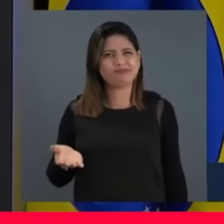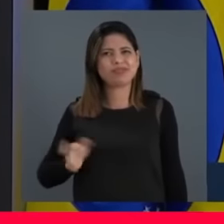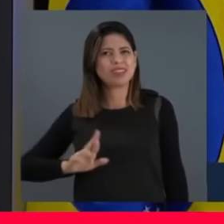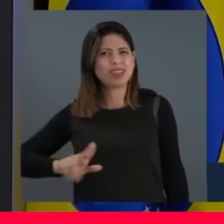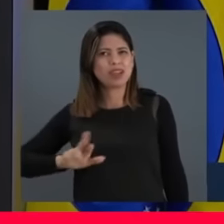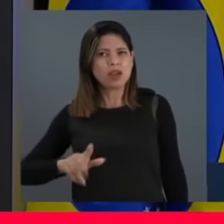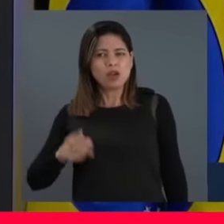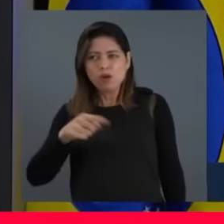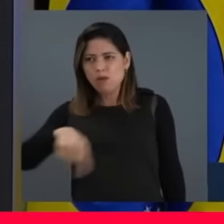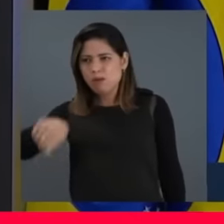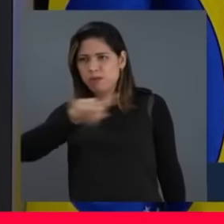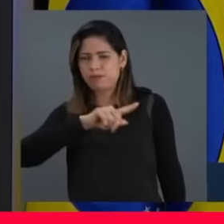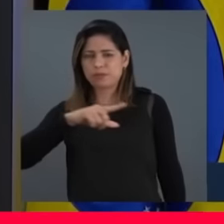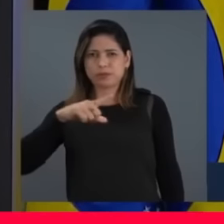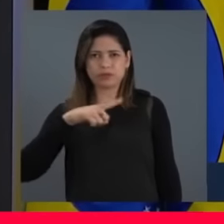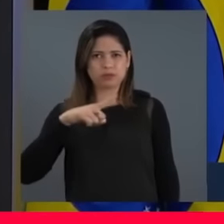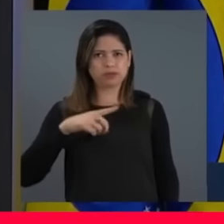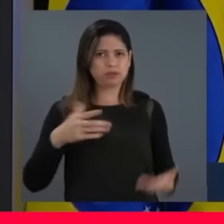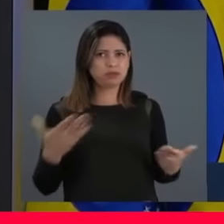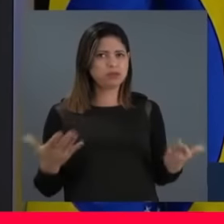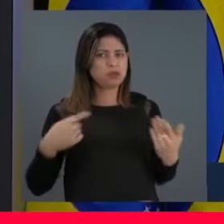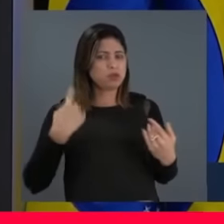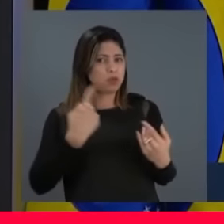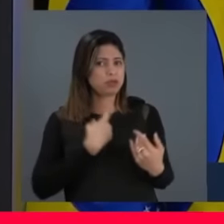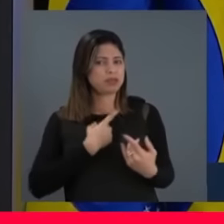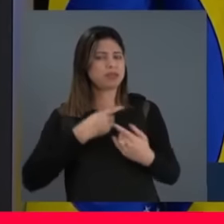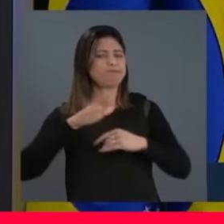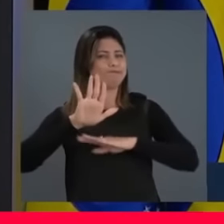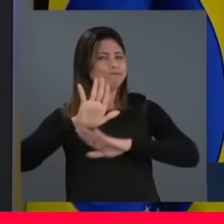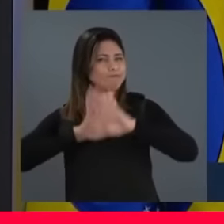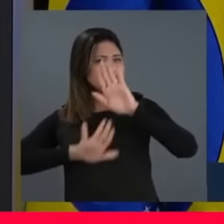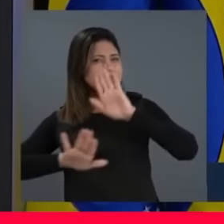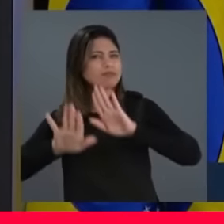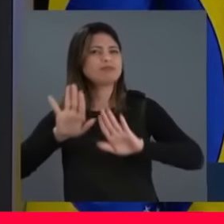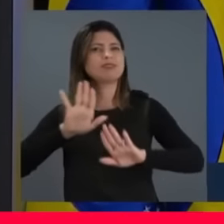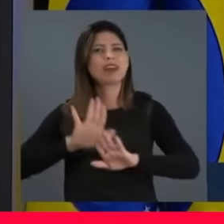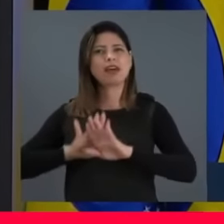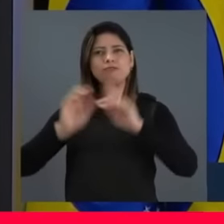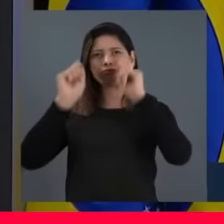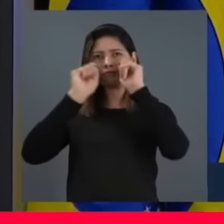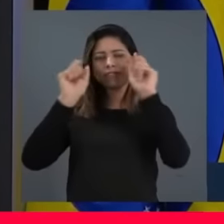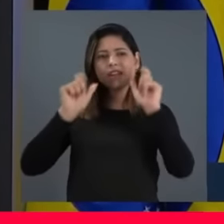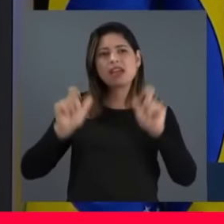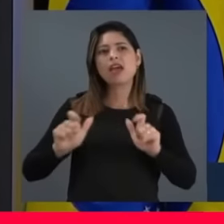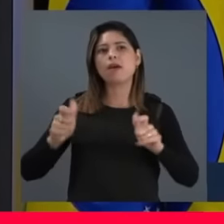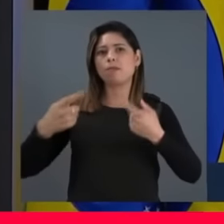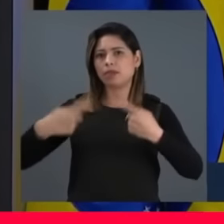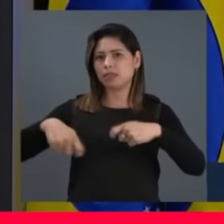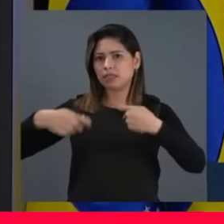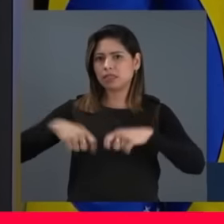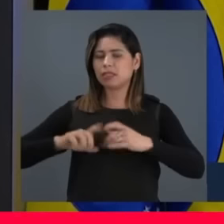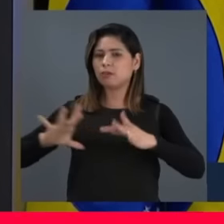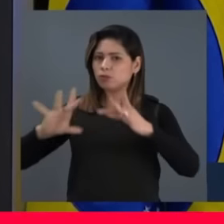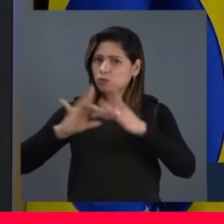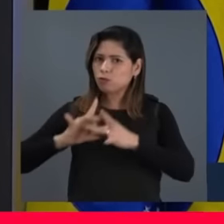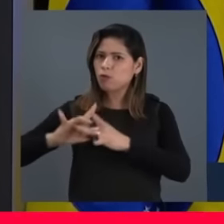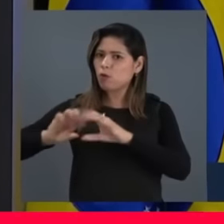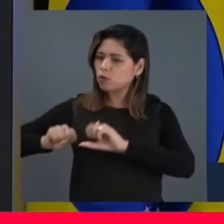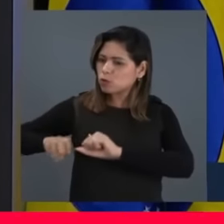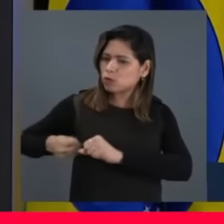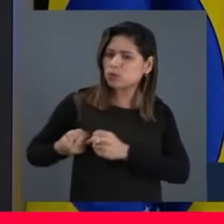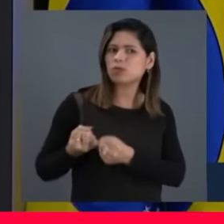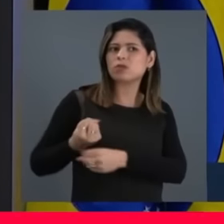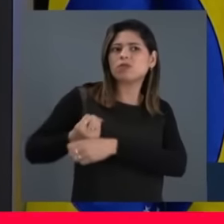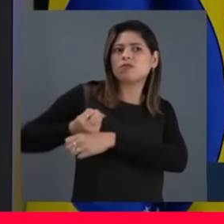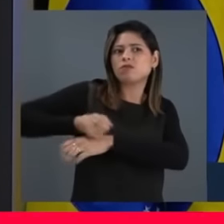sido muito cuidadosa nessa questão porque é hora de somar os esforços não é